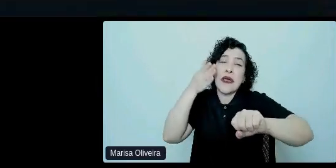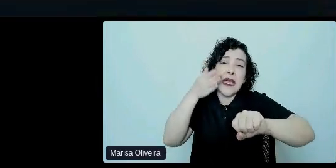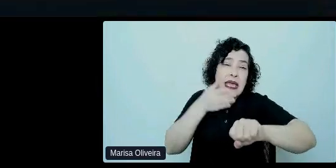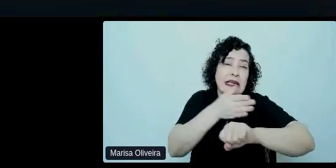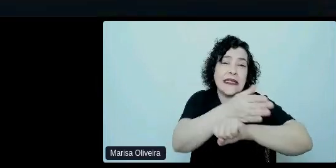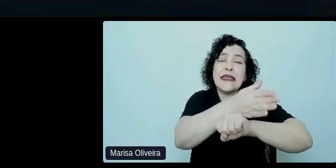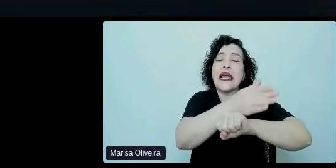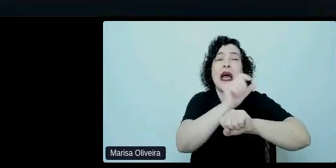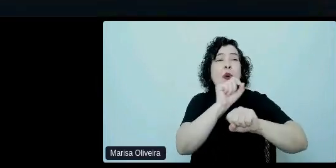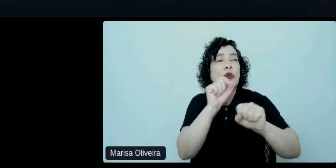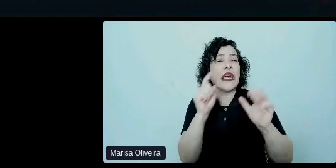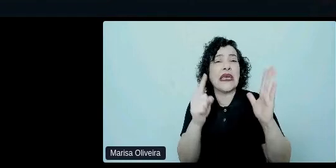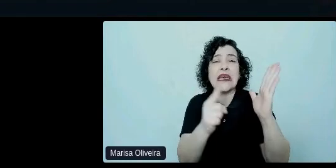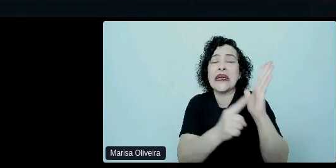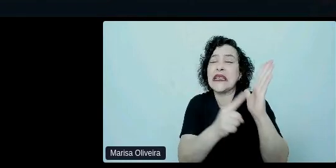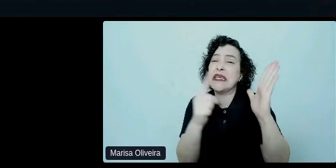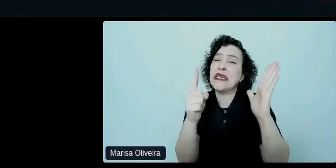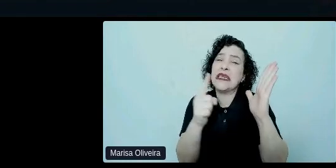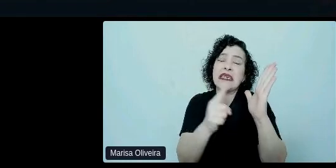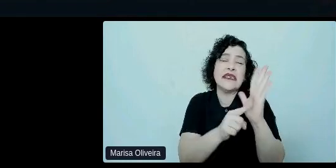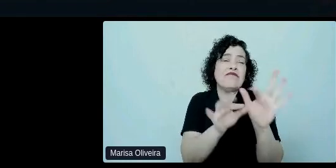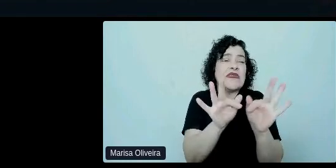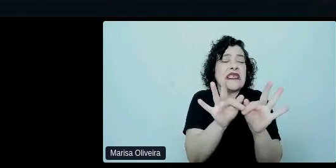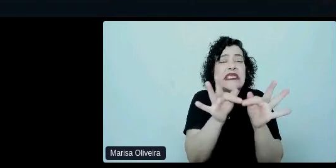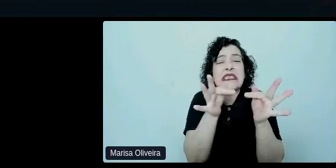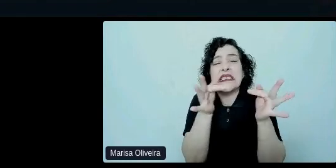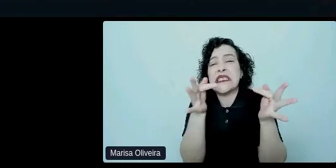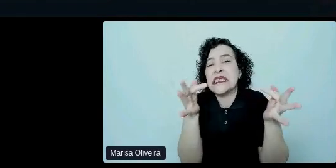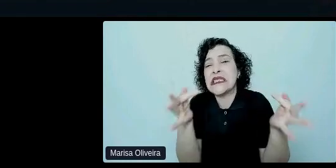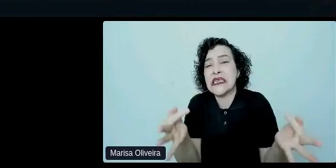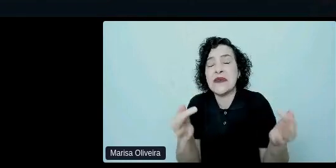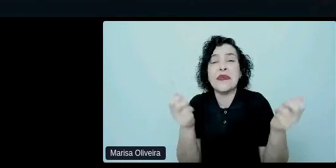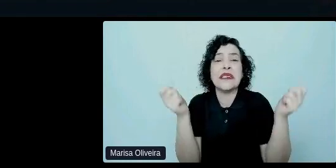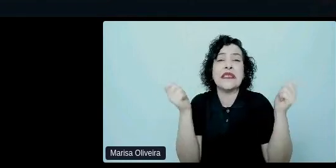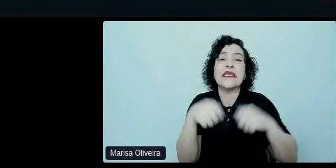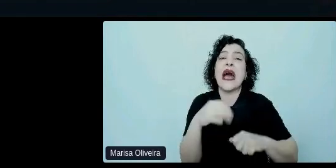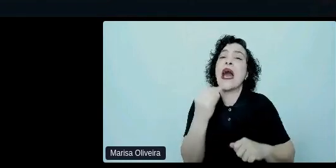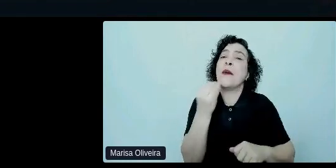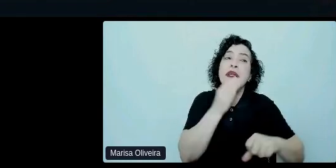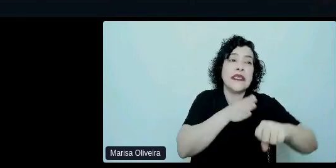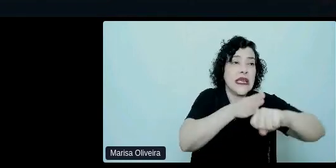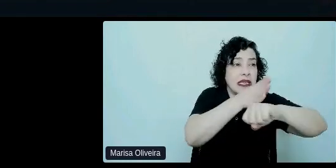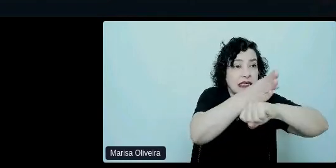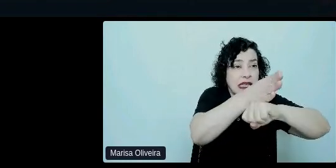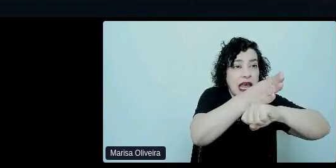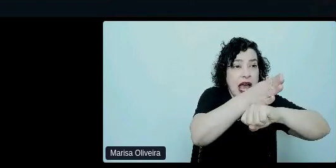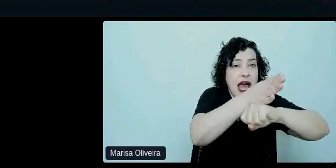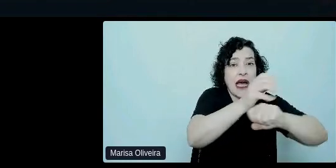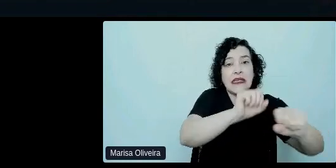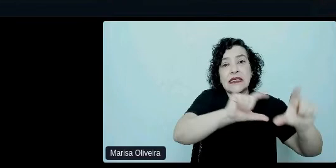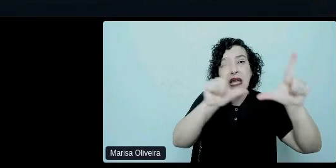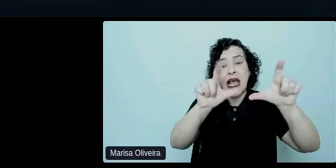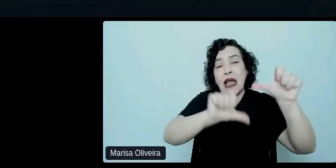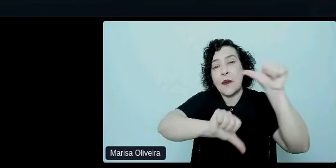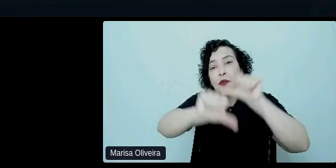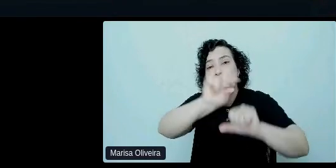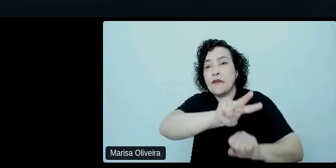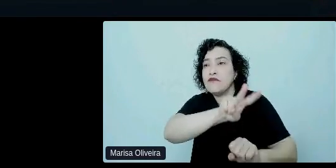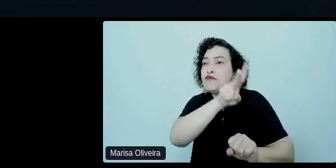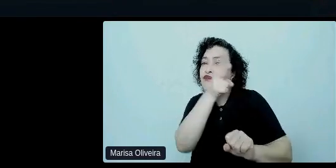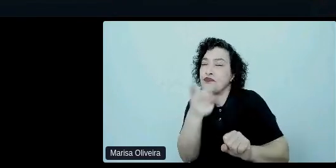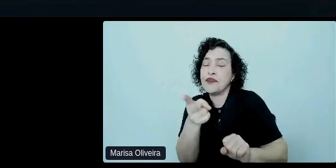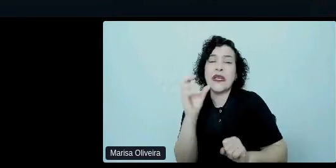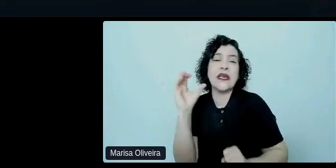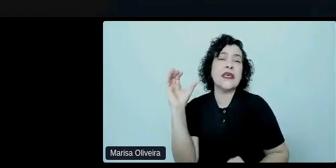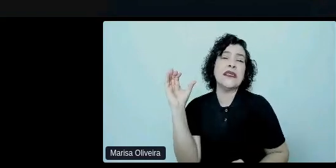quantidade de tabs para o usuário executar uma ação seja menor, seja mais rápida,